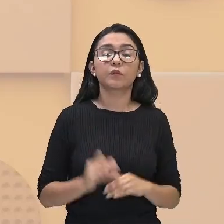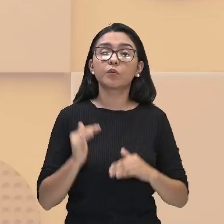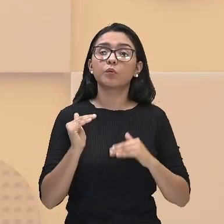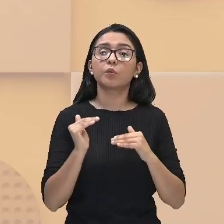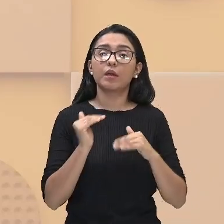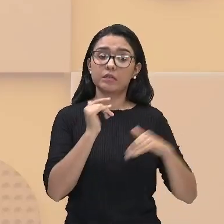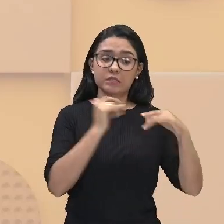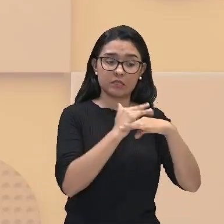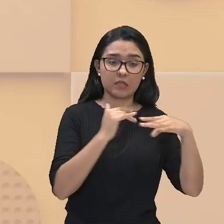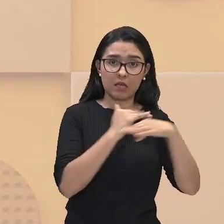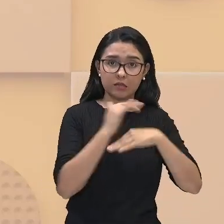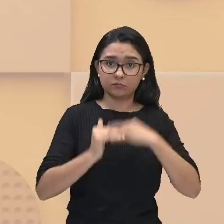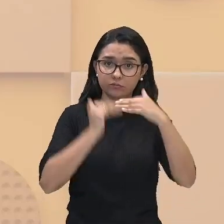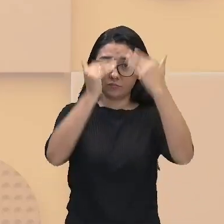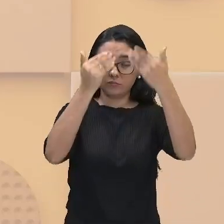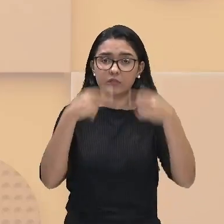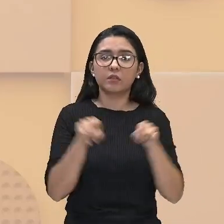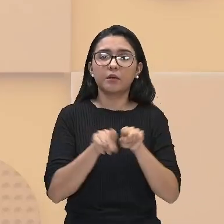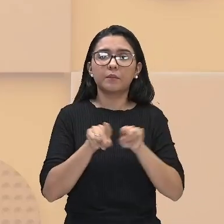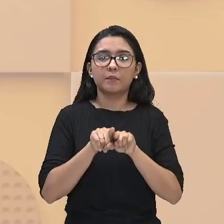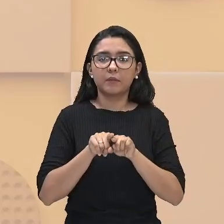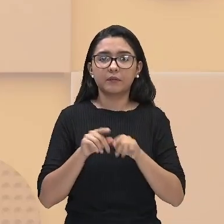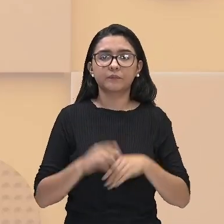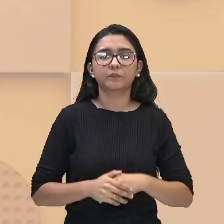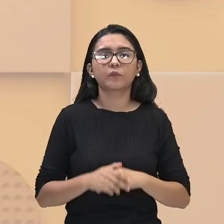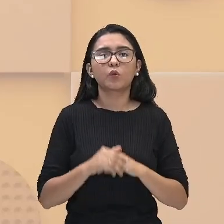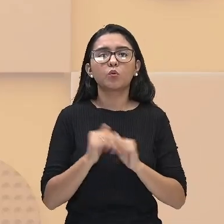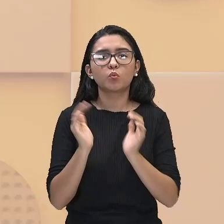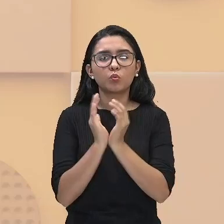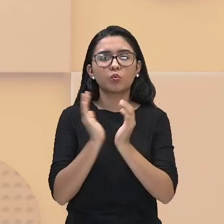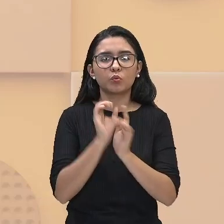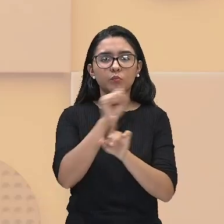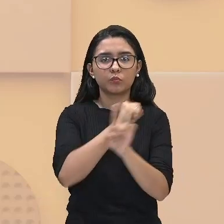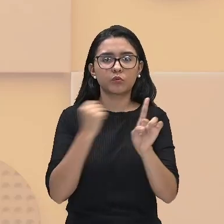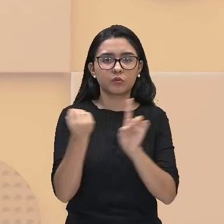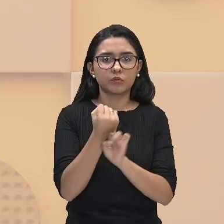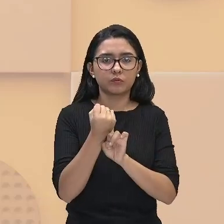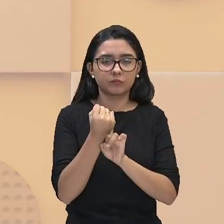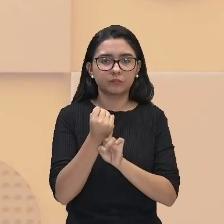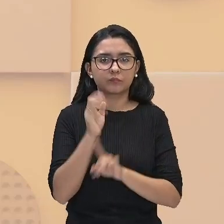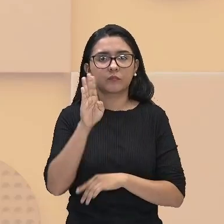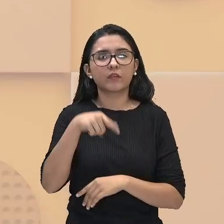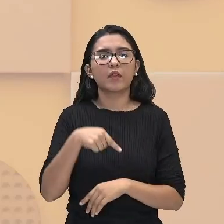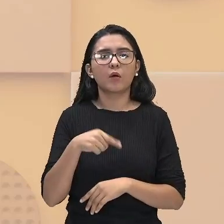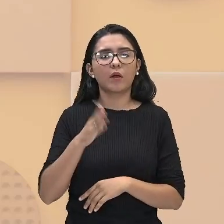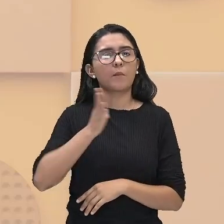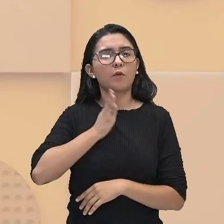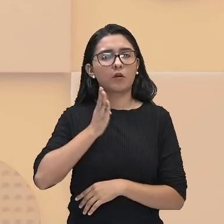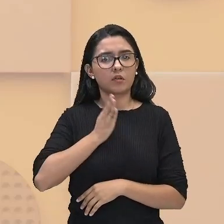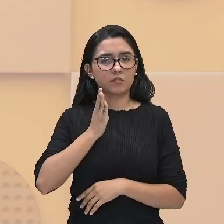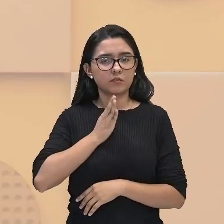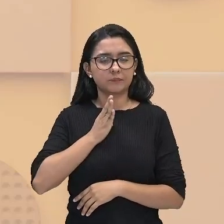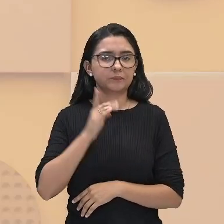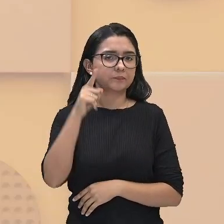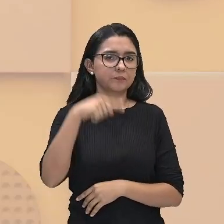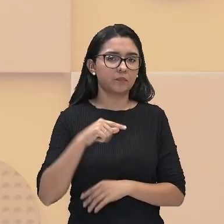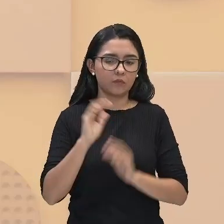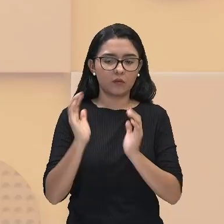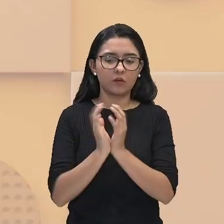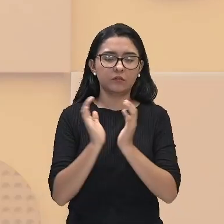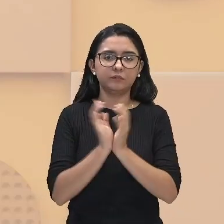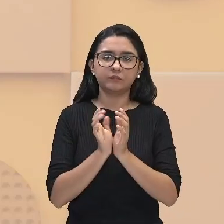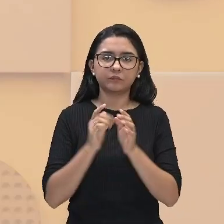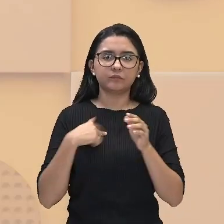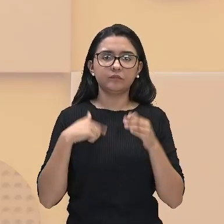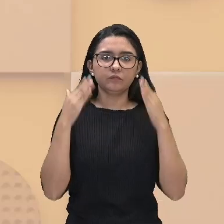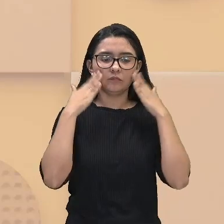e também a ascensão de um grupo social que nós vamos conhecer como burguesia, que justamente vai trabalhar ali o